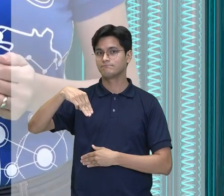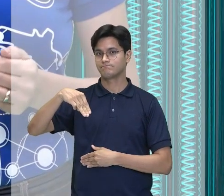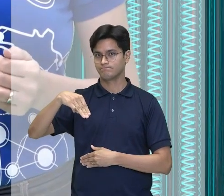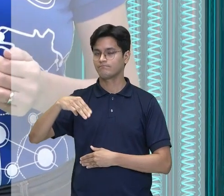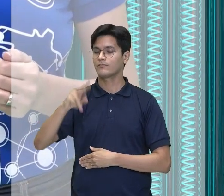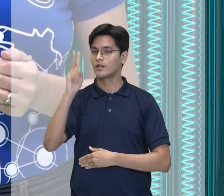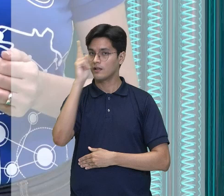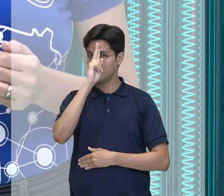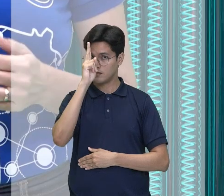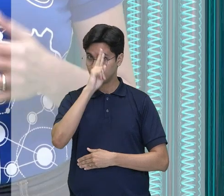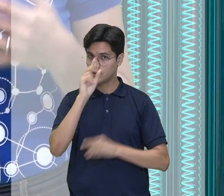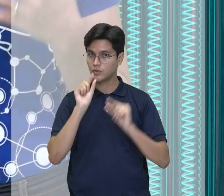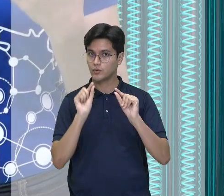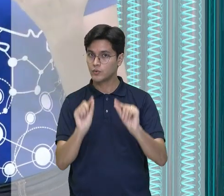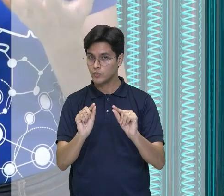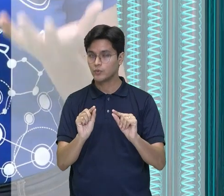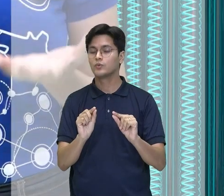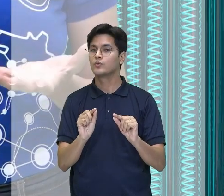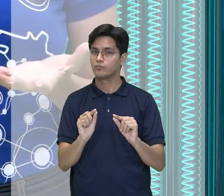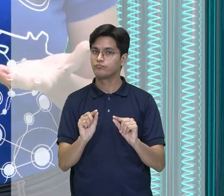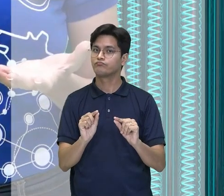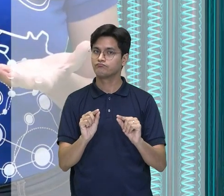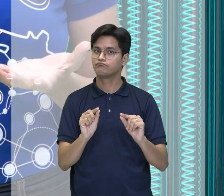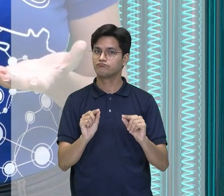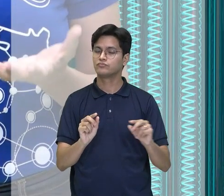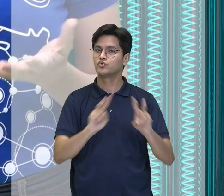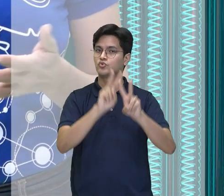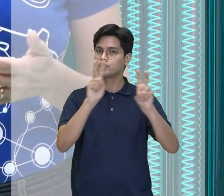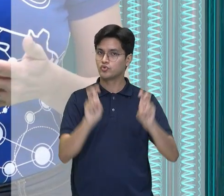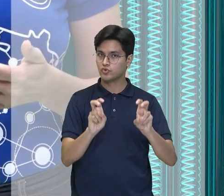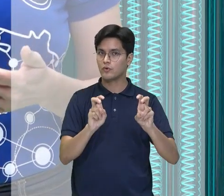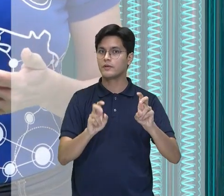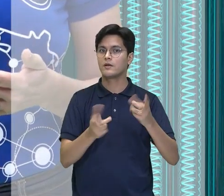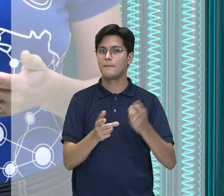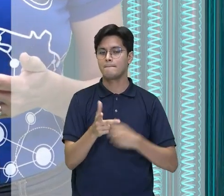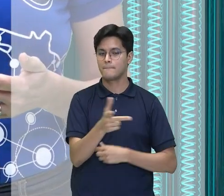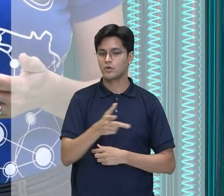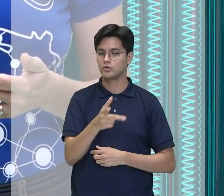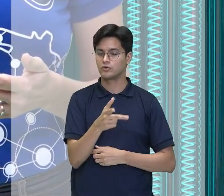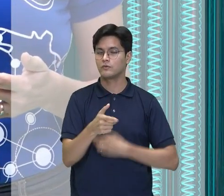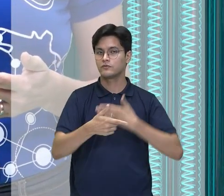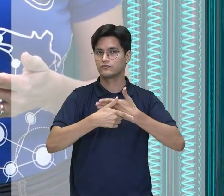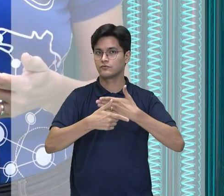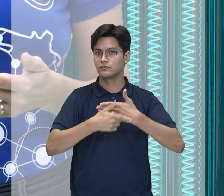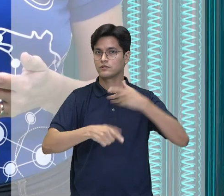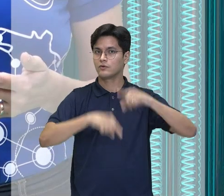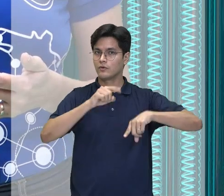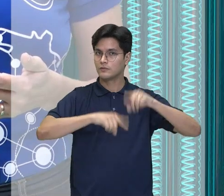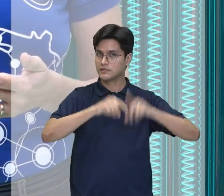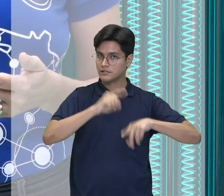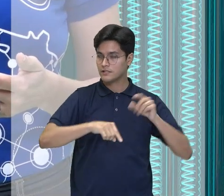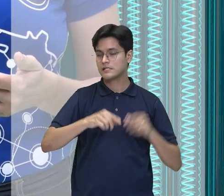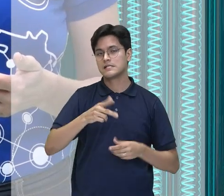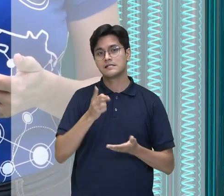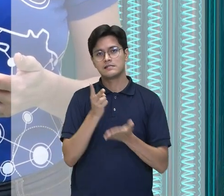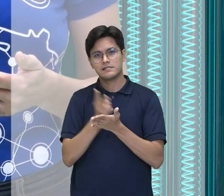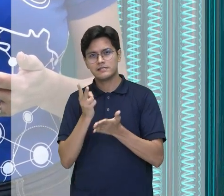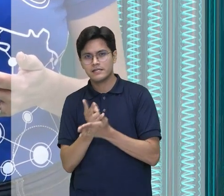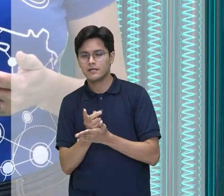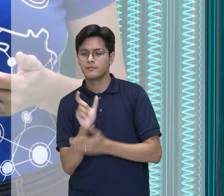Lembrando que nós estamos falando dos pronomes com função de objeto. Eles vão sempre vir após o verbo. Ó, o verbo